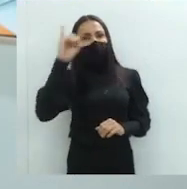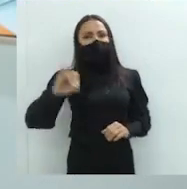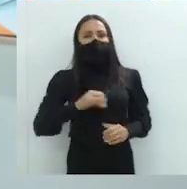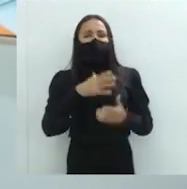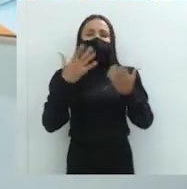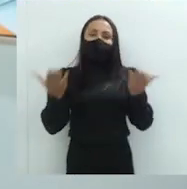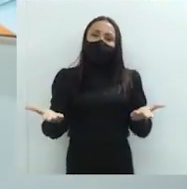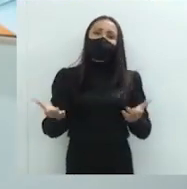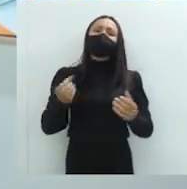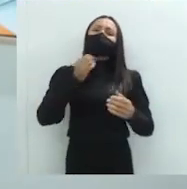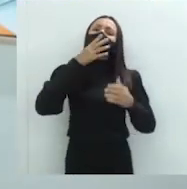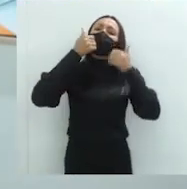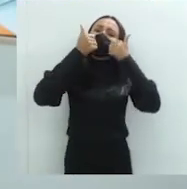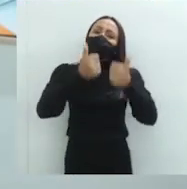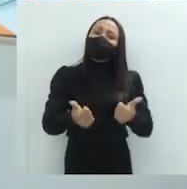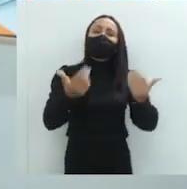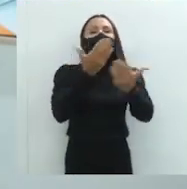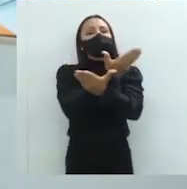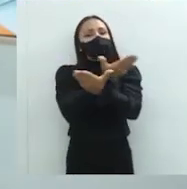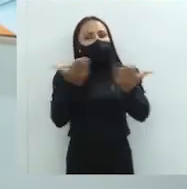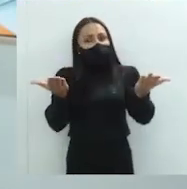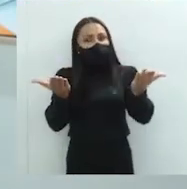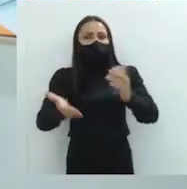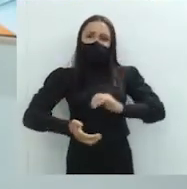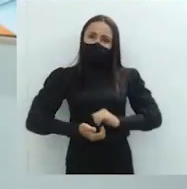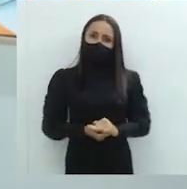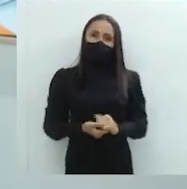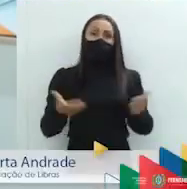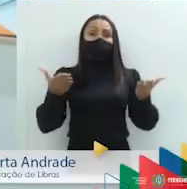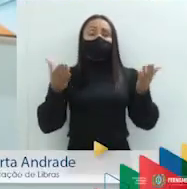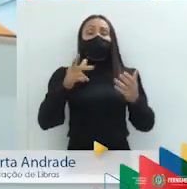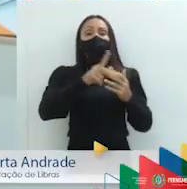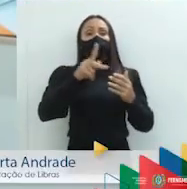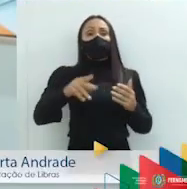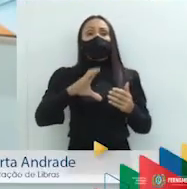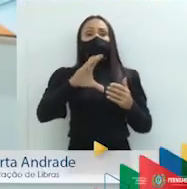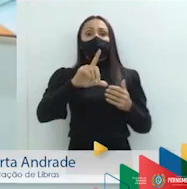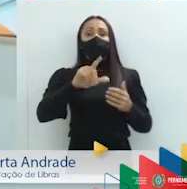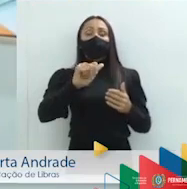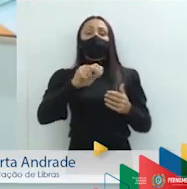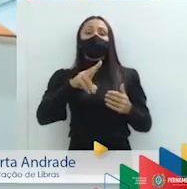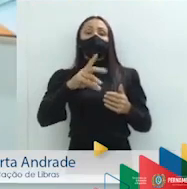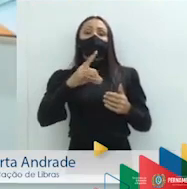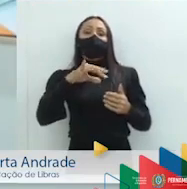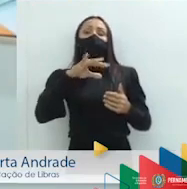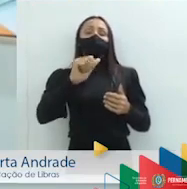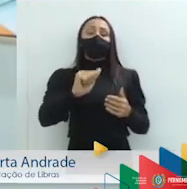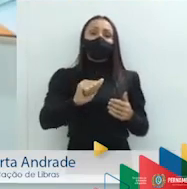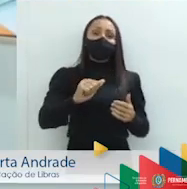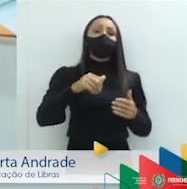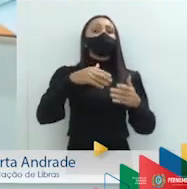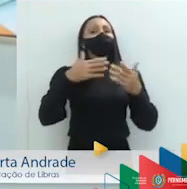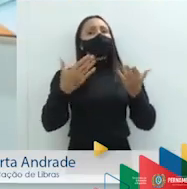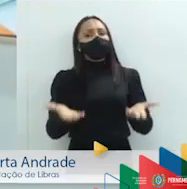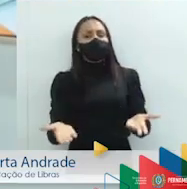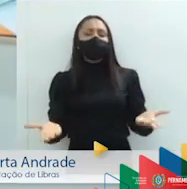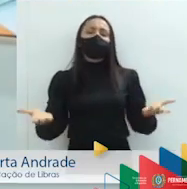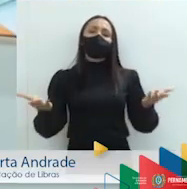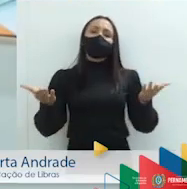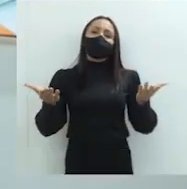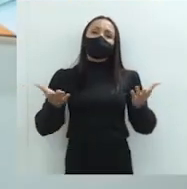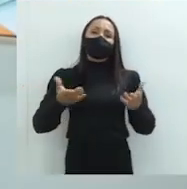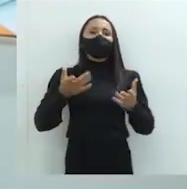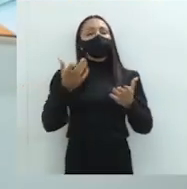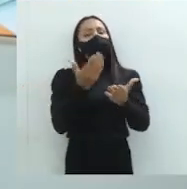Olá, pessoal, tudo bem com vocês? Aqui é o professor Cláudio Nascimento, mais uma